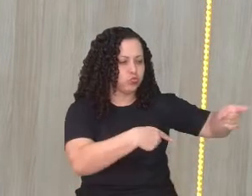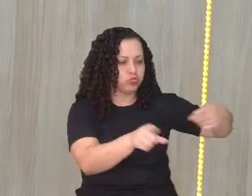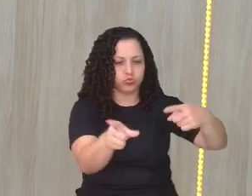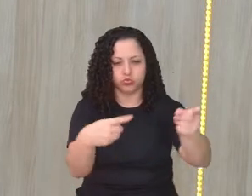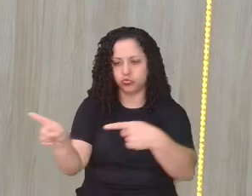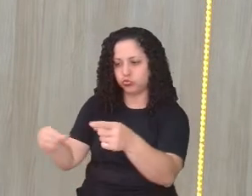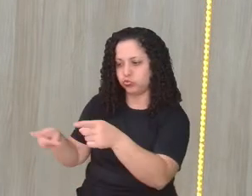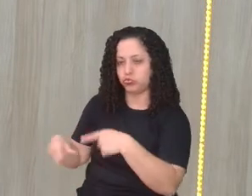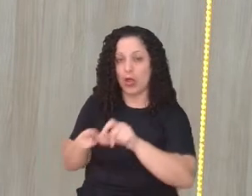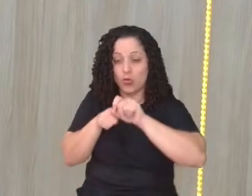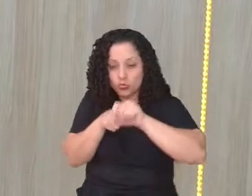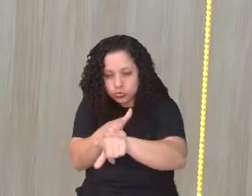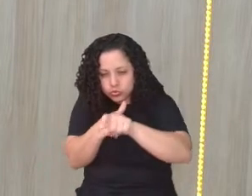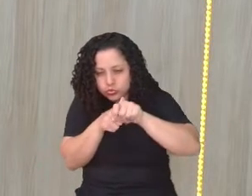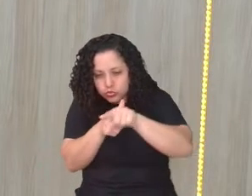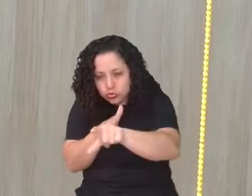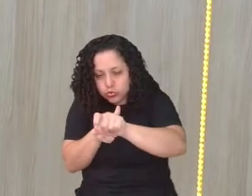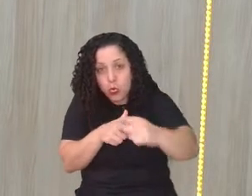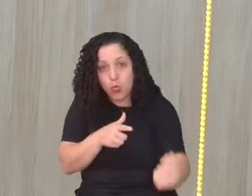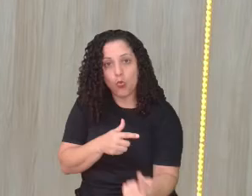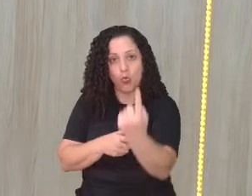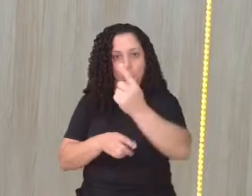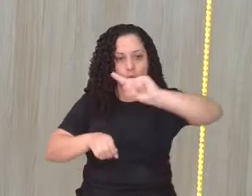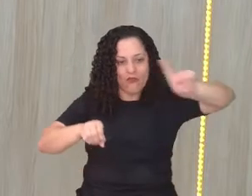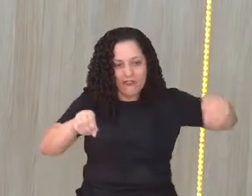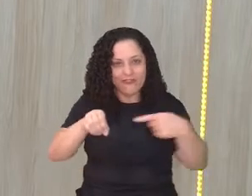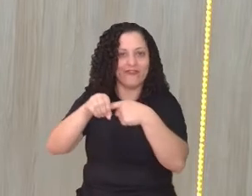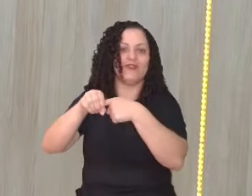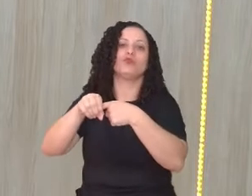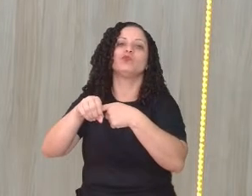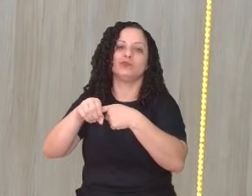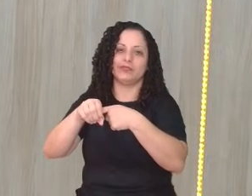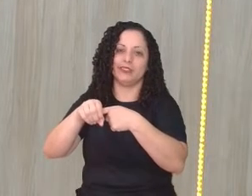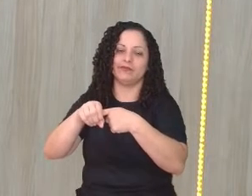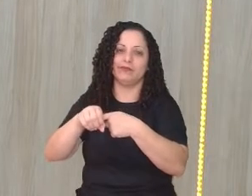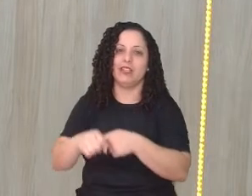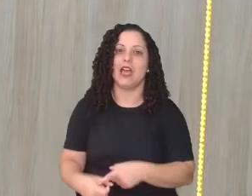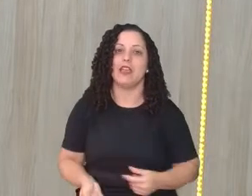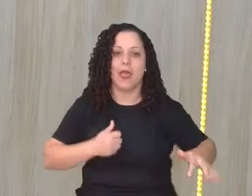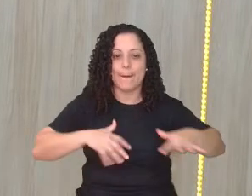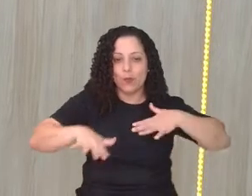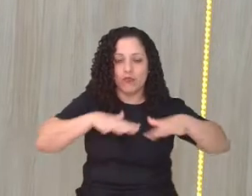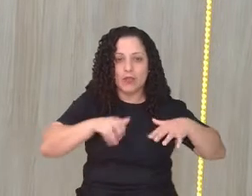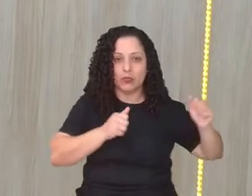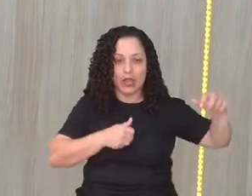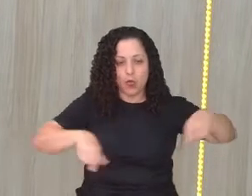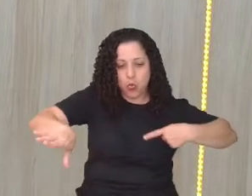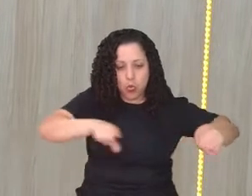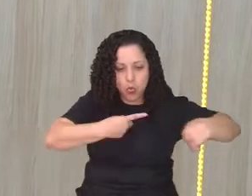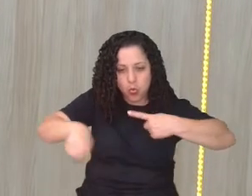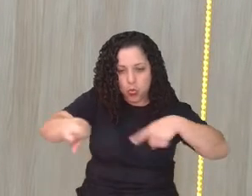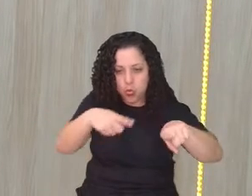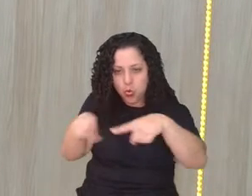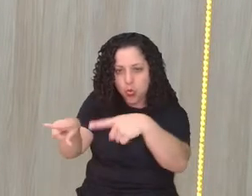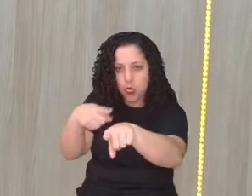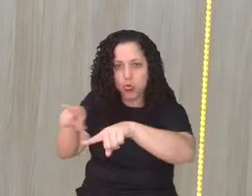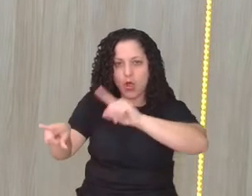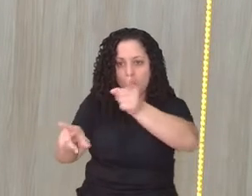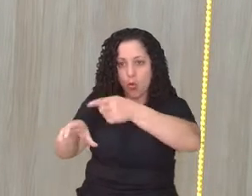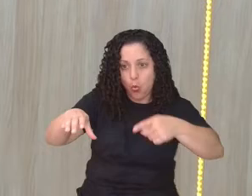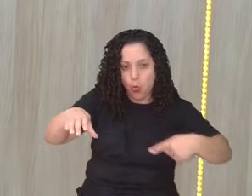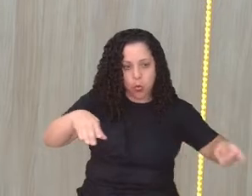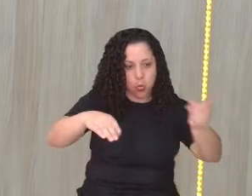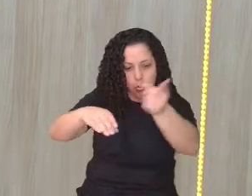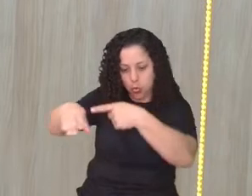são lançados. Só um fecunda. E aí eles começam essa corrida para procurar o óvulo e fecundar. Aquele